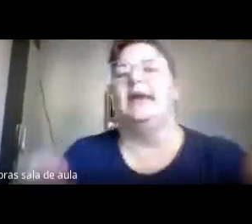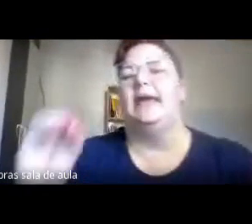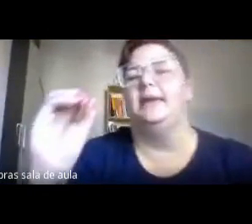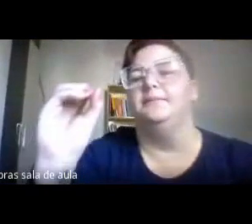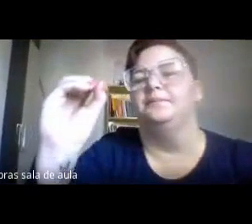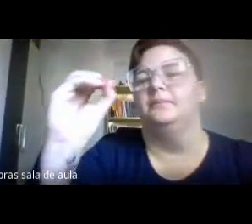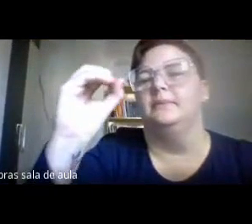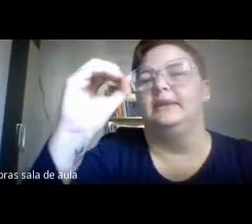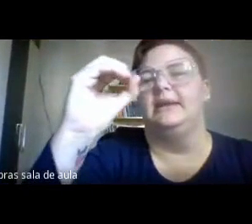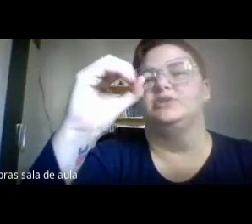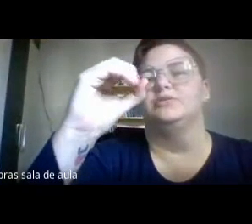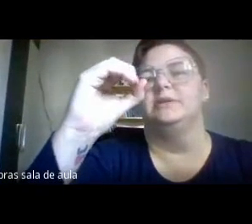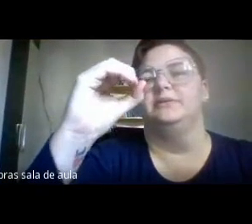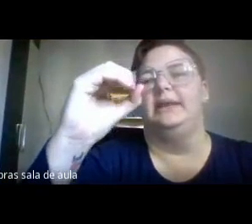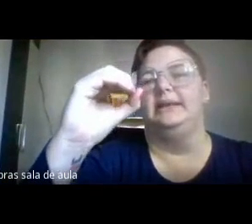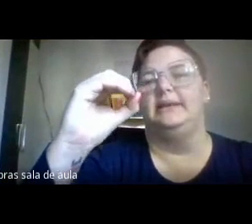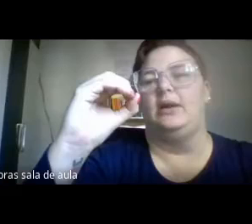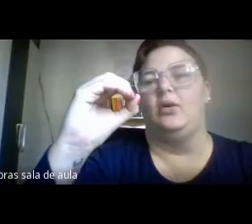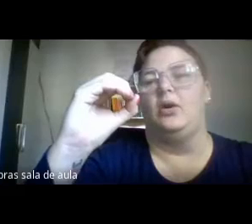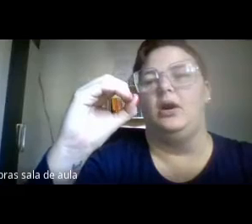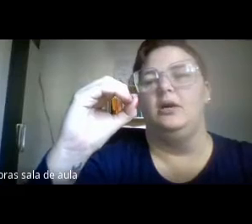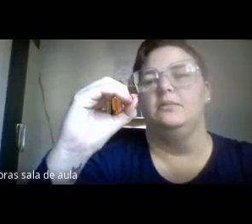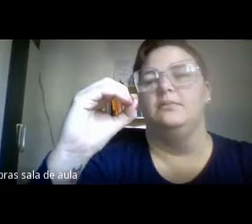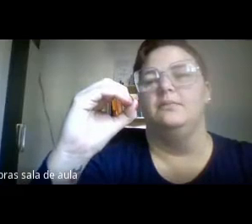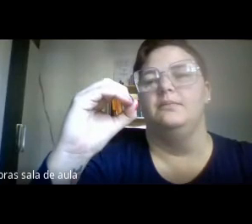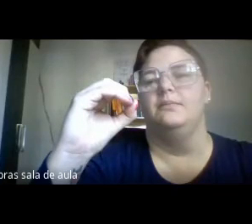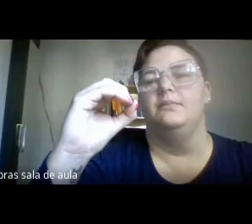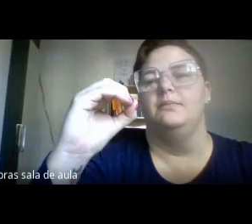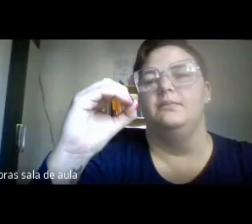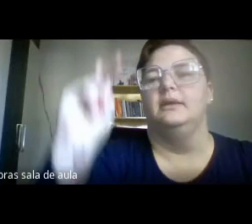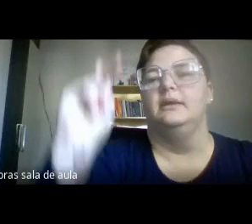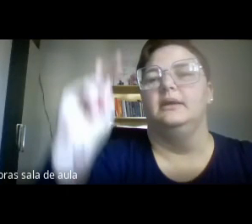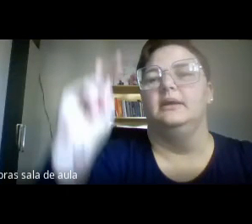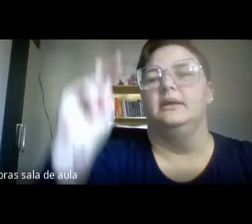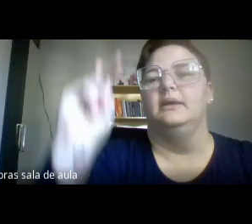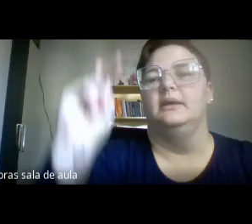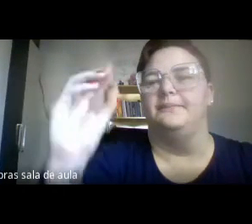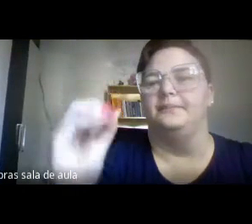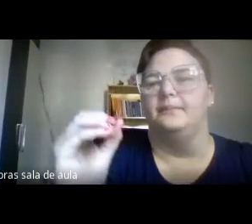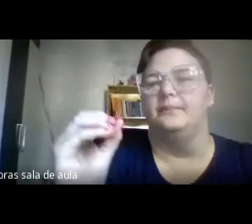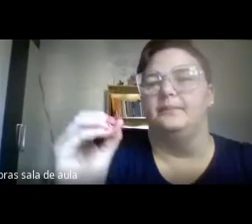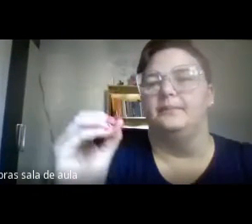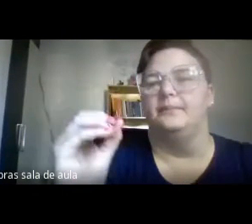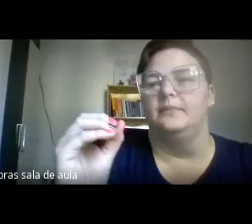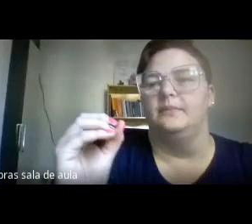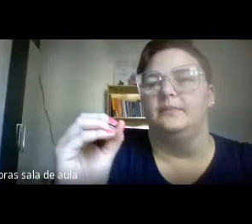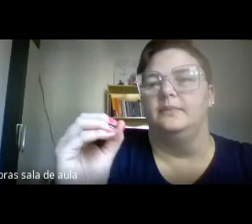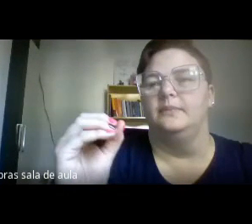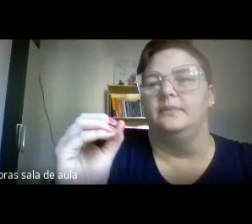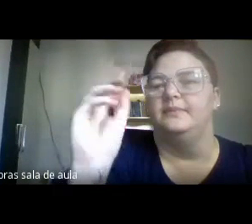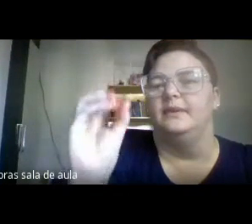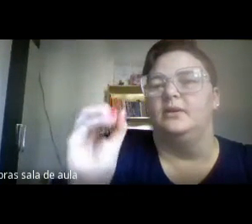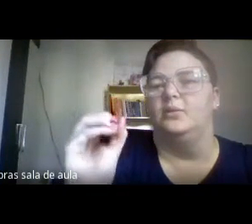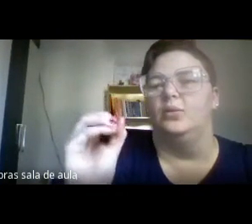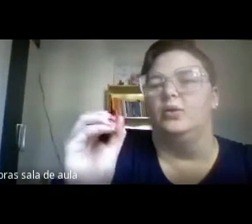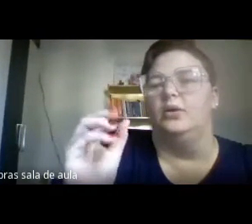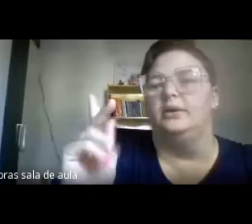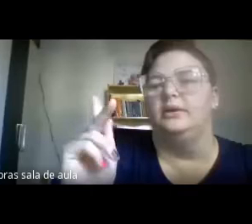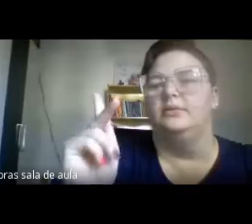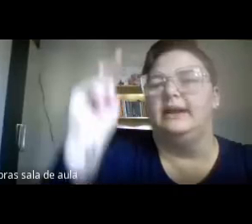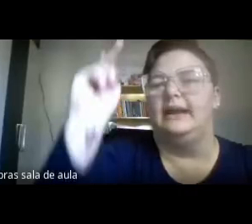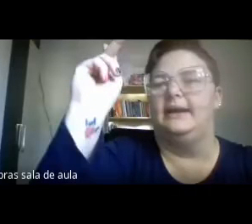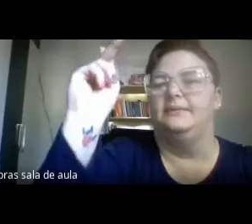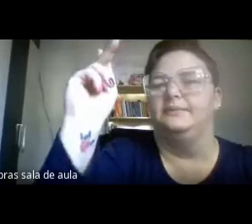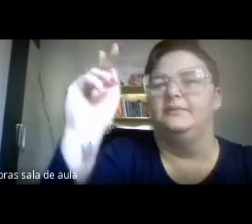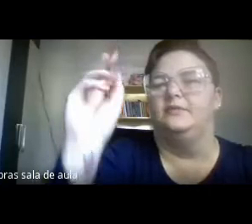O OK, que é a junção da letra O, e o K, ó, OK. O O